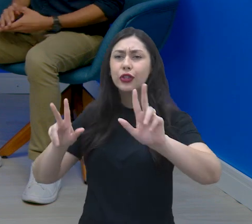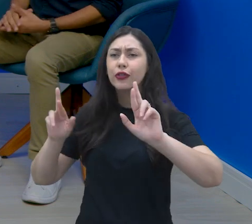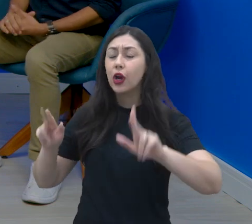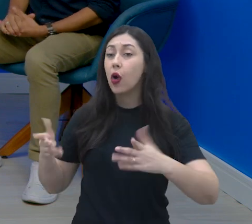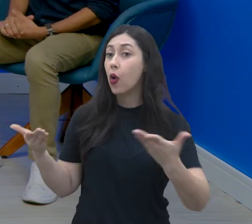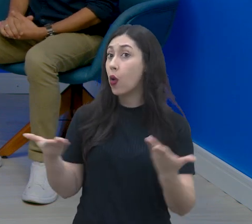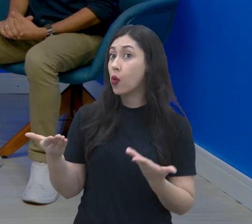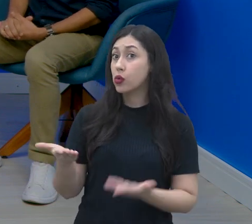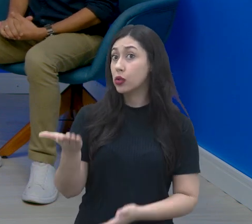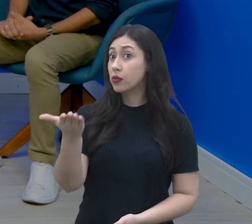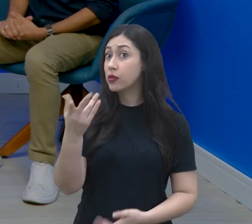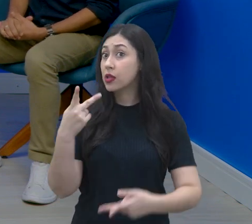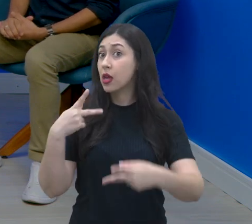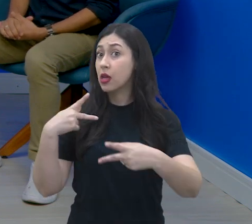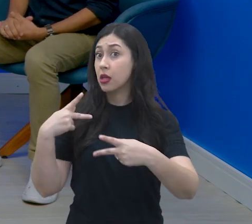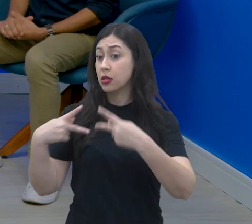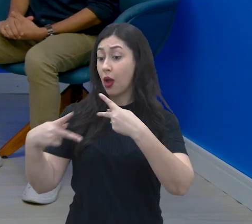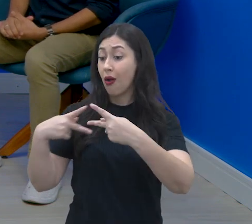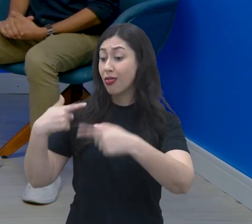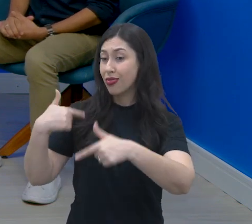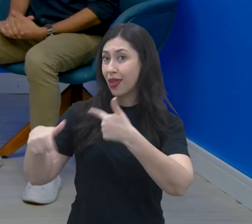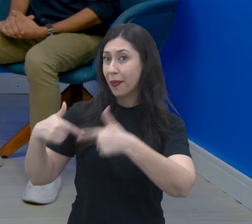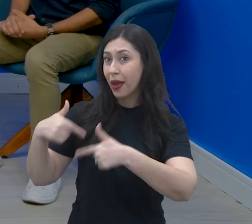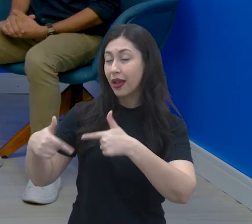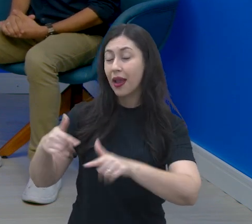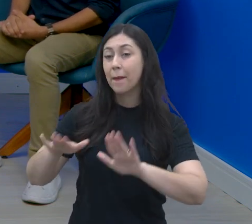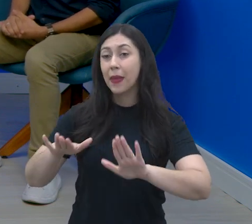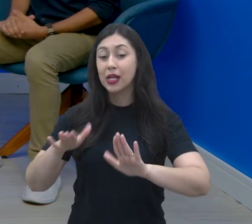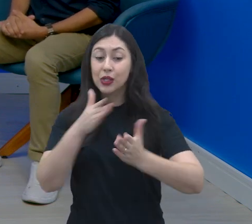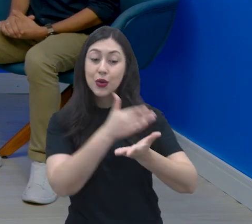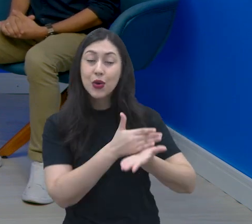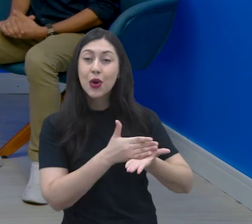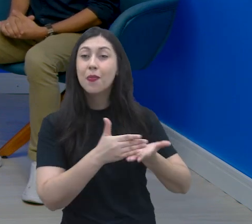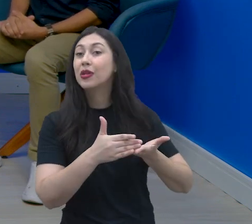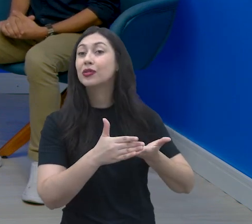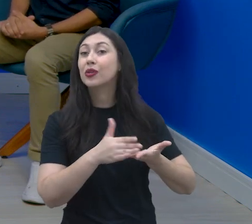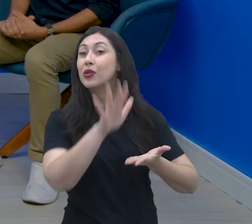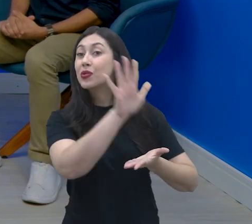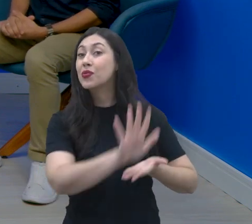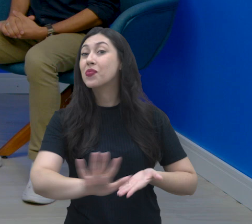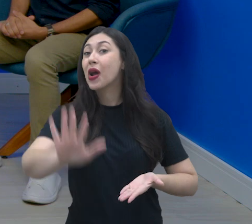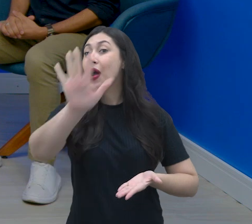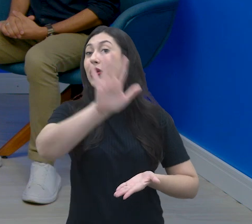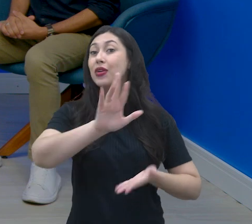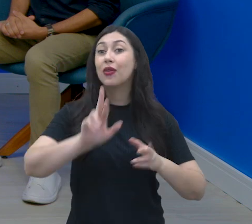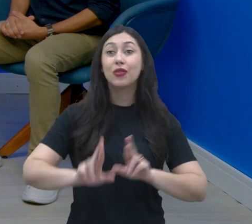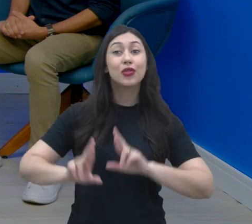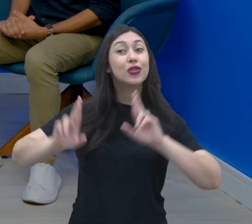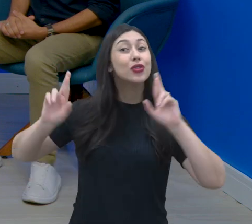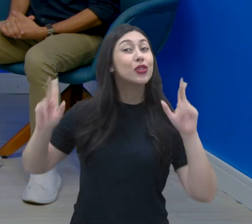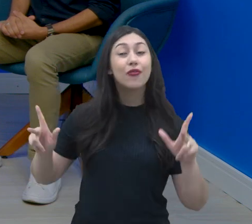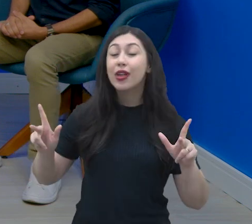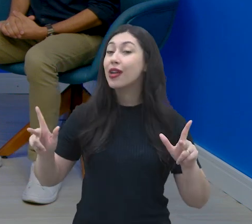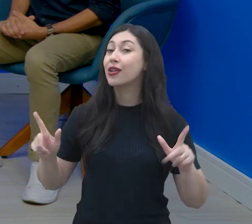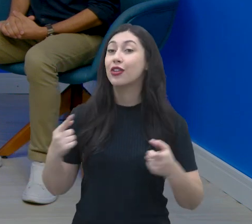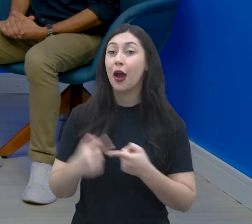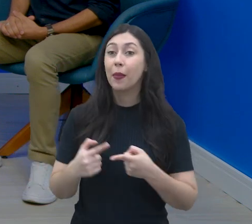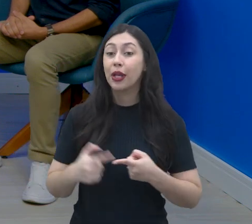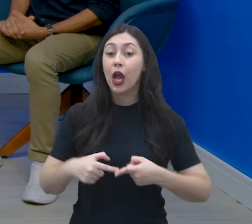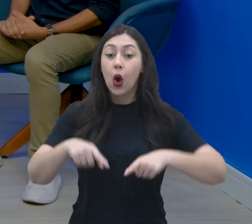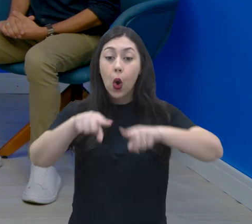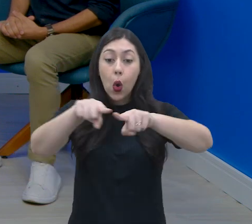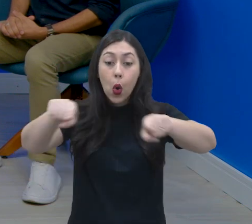que hoje trabalha aqui em São José, disse que começou numa região muito diferente, se a gente for pensar justamente nessas questões de